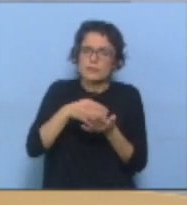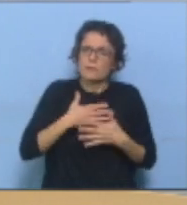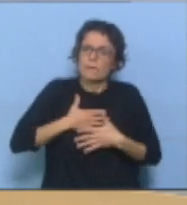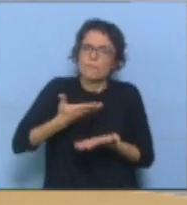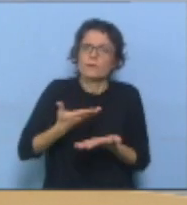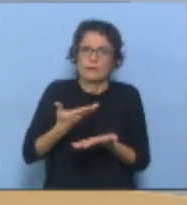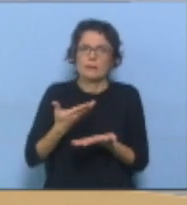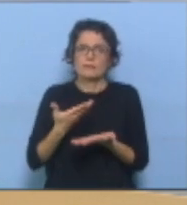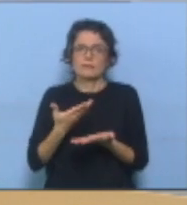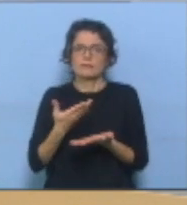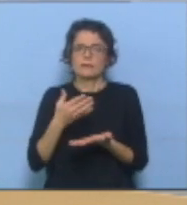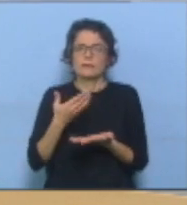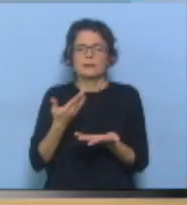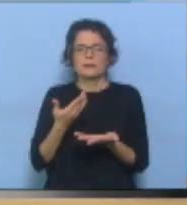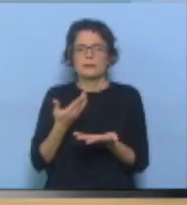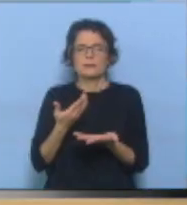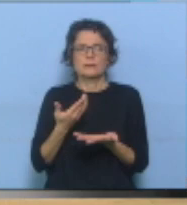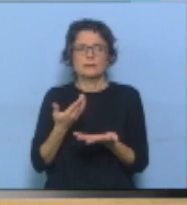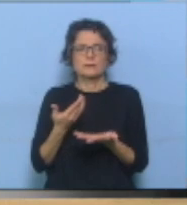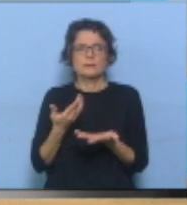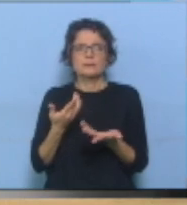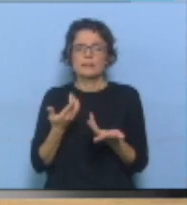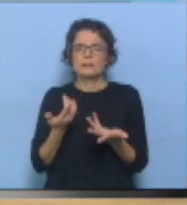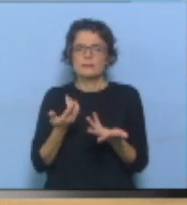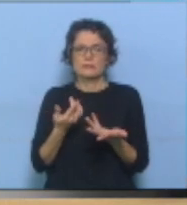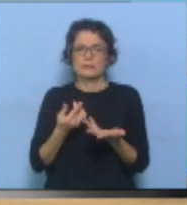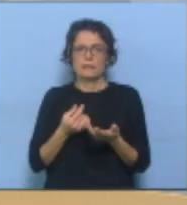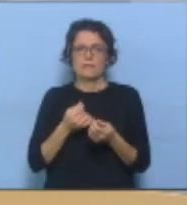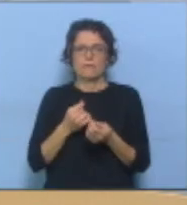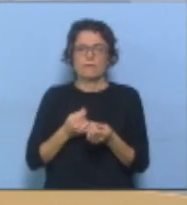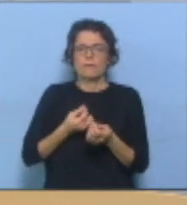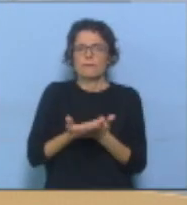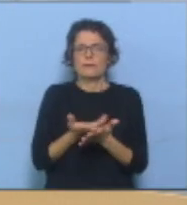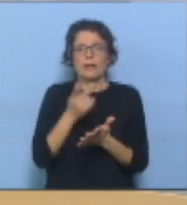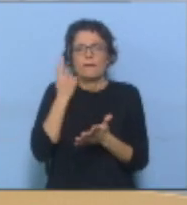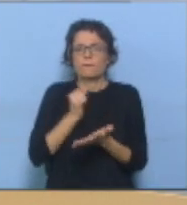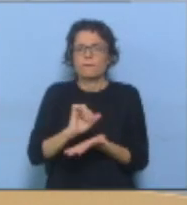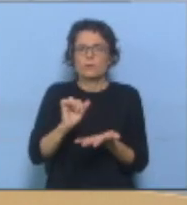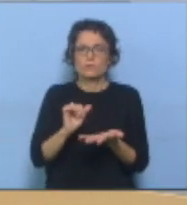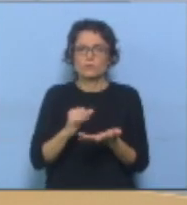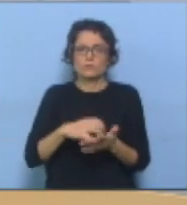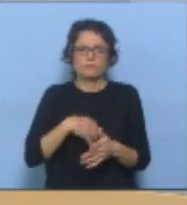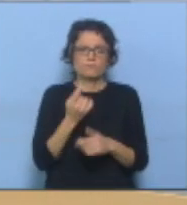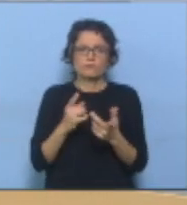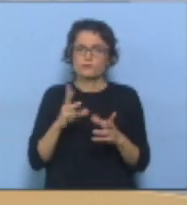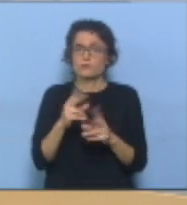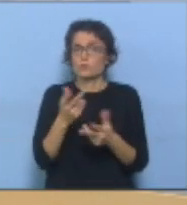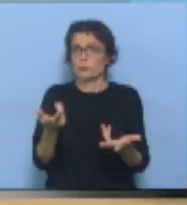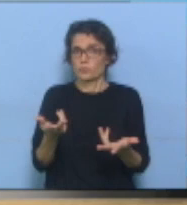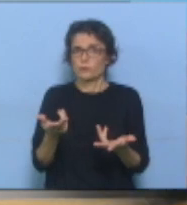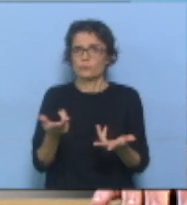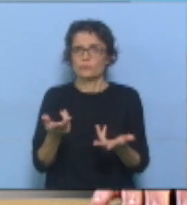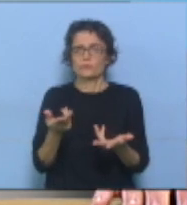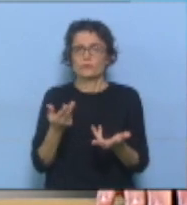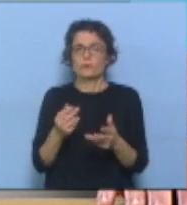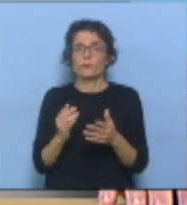vontade, esta opção de vida, não é? De ganhar sentido, ao fim e ao cabo, há 5 anos atrás, o